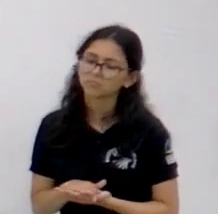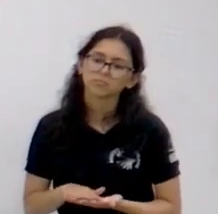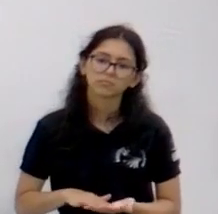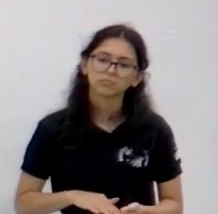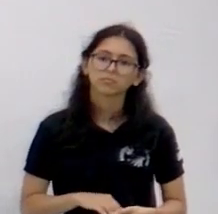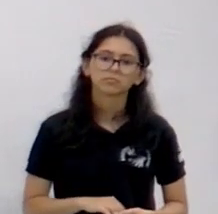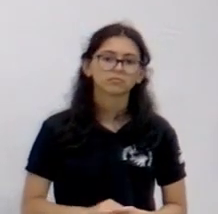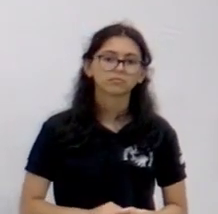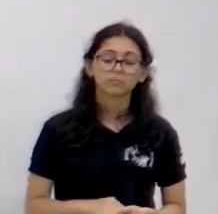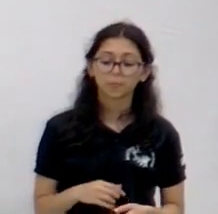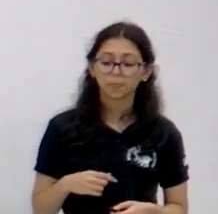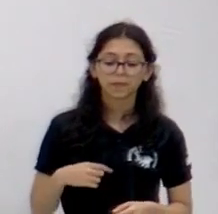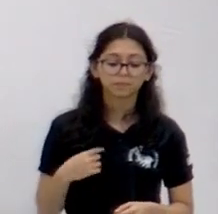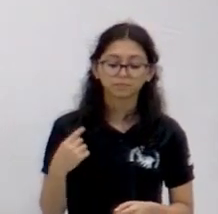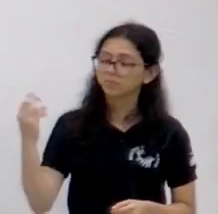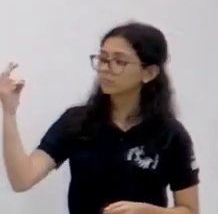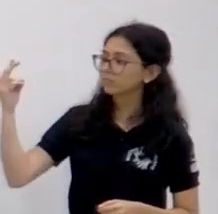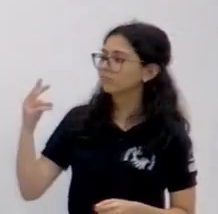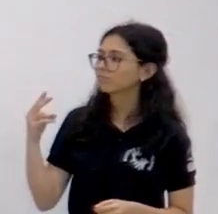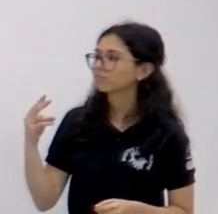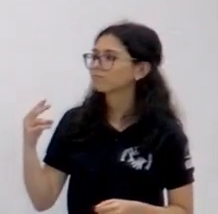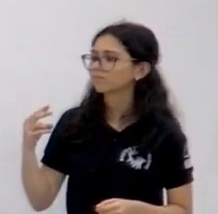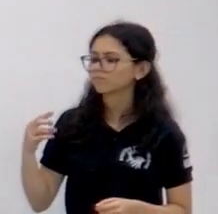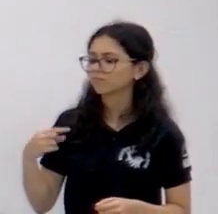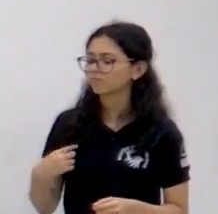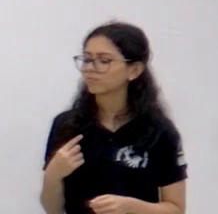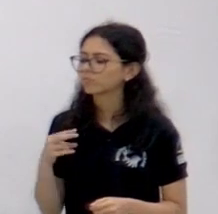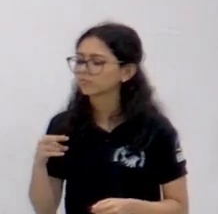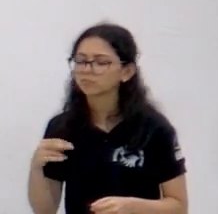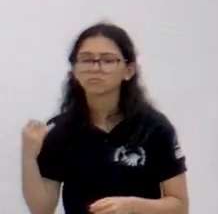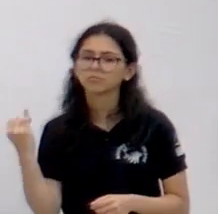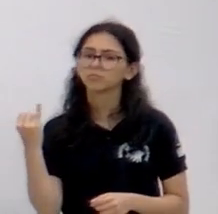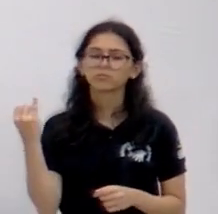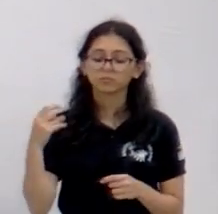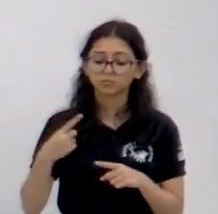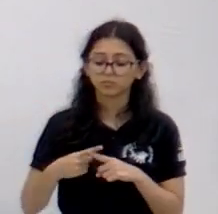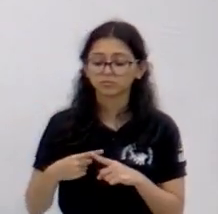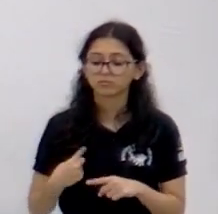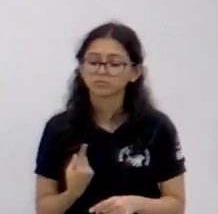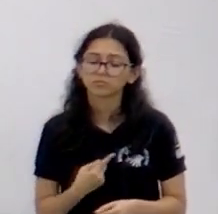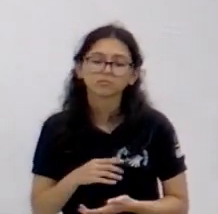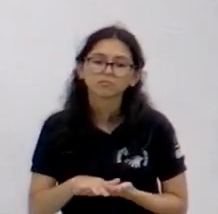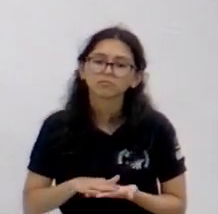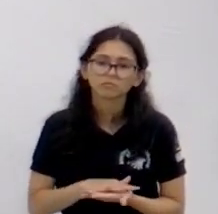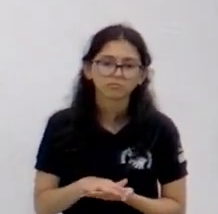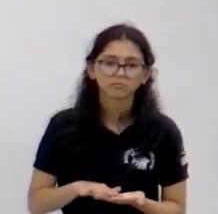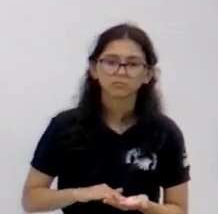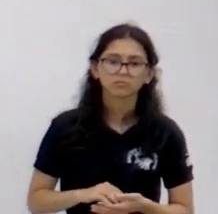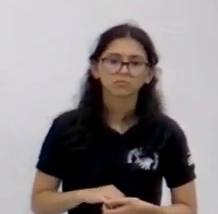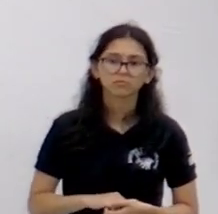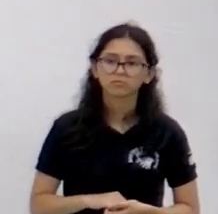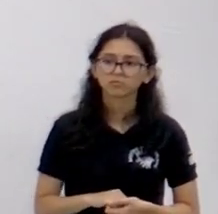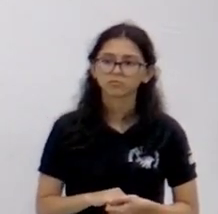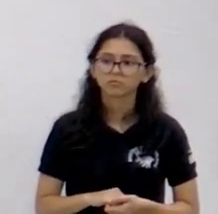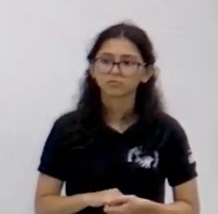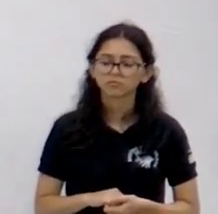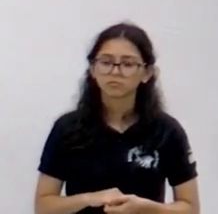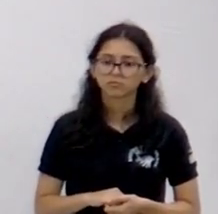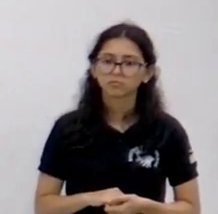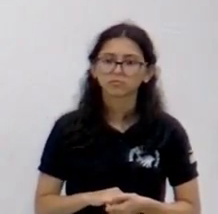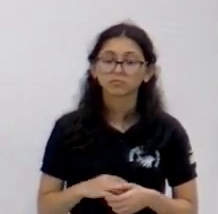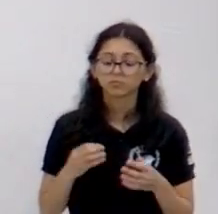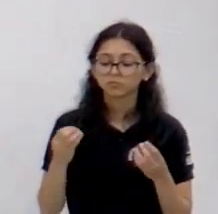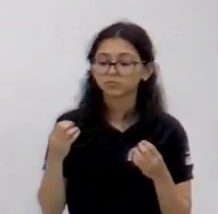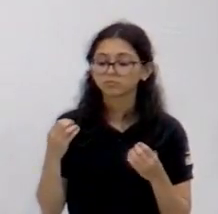não somos aqueles que o Senhor imagina que sejamos para livrar Israel. Para chegar em mim, precisa passar